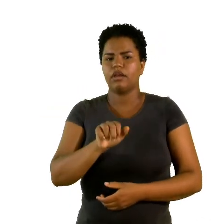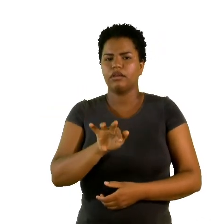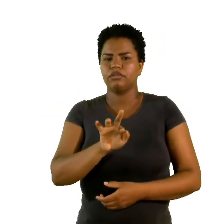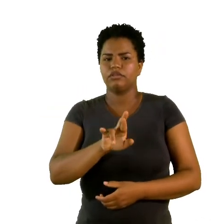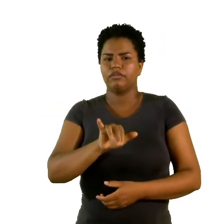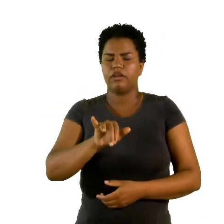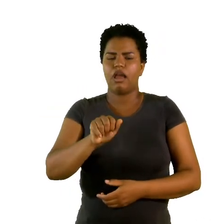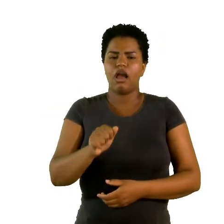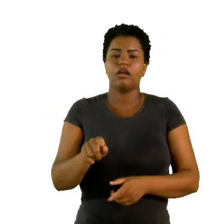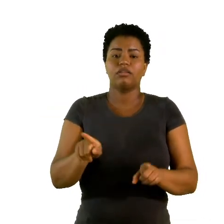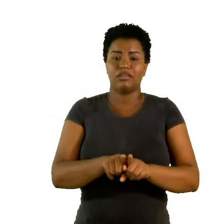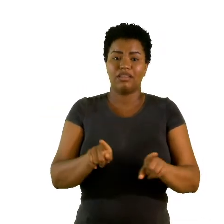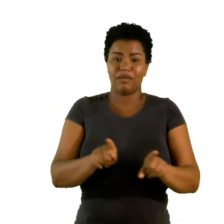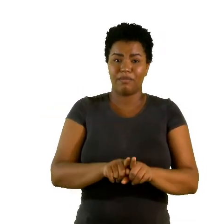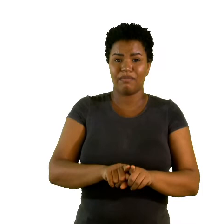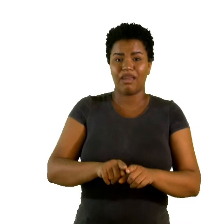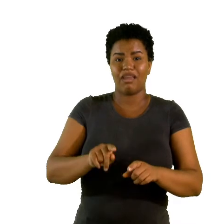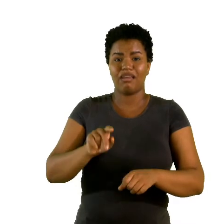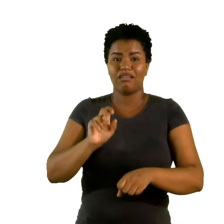gastrointestinais,